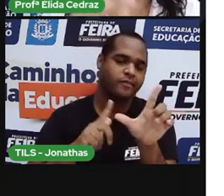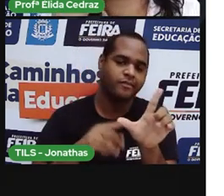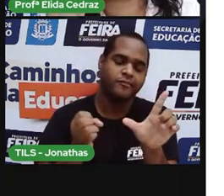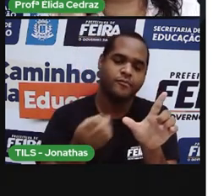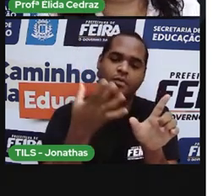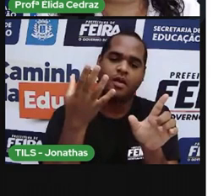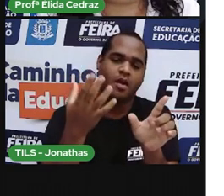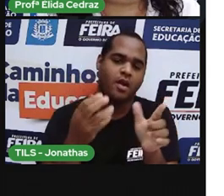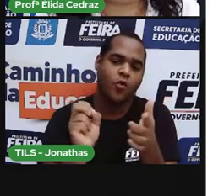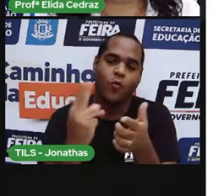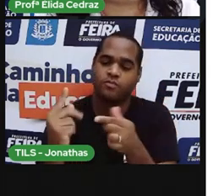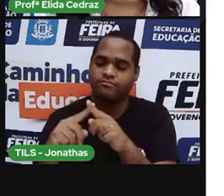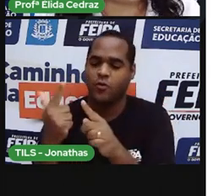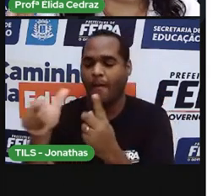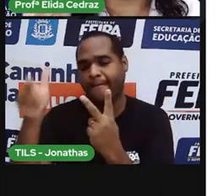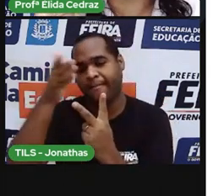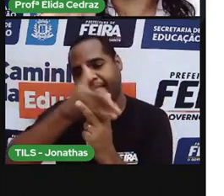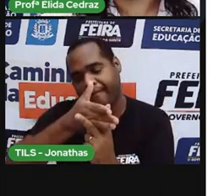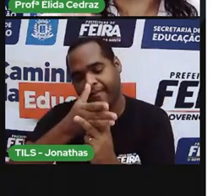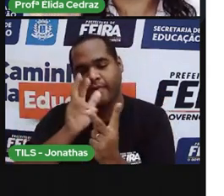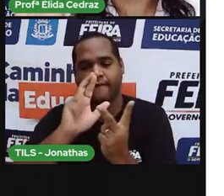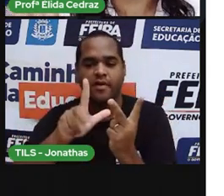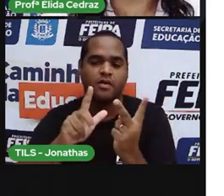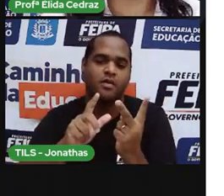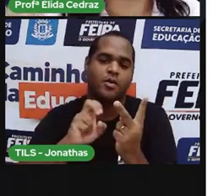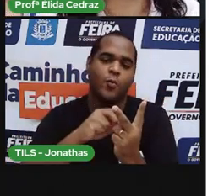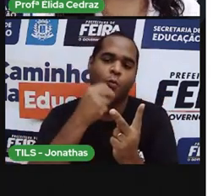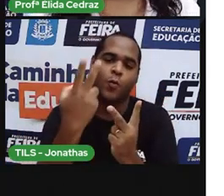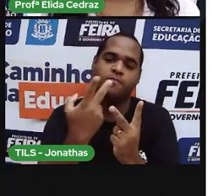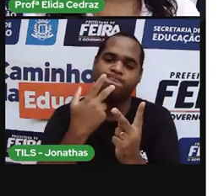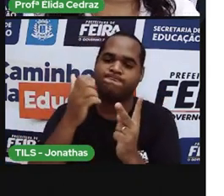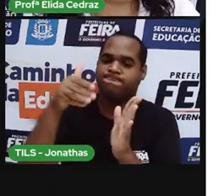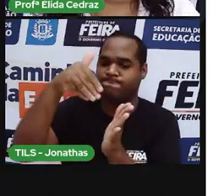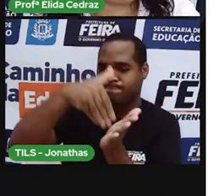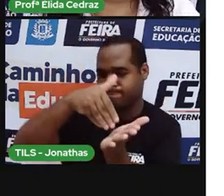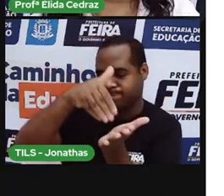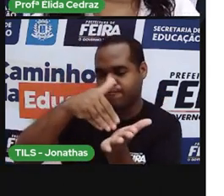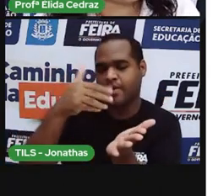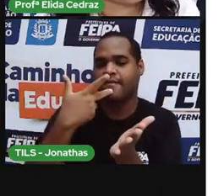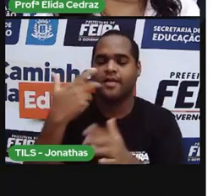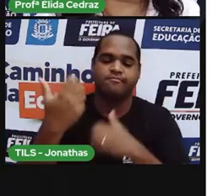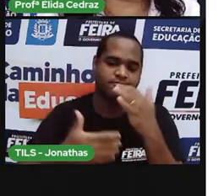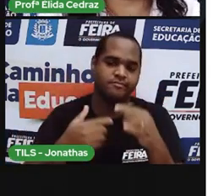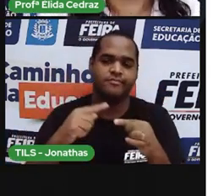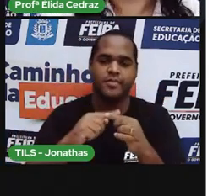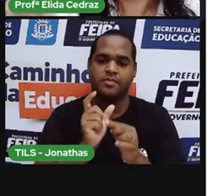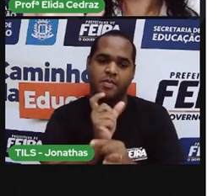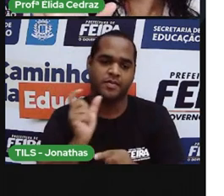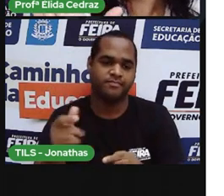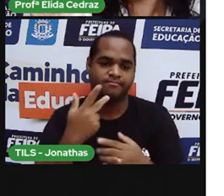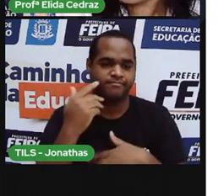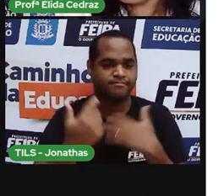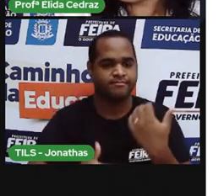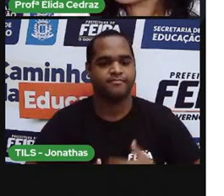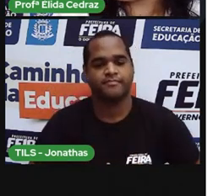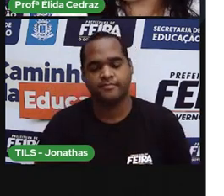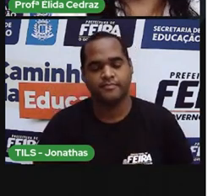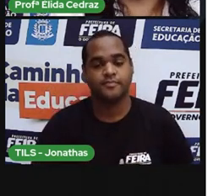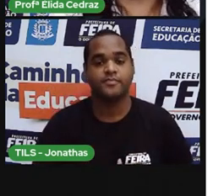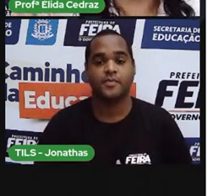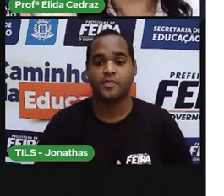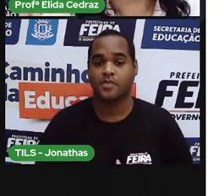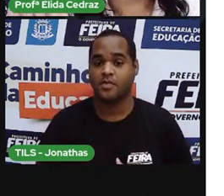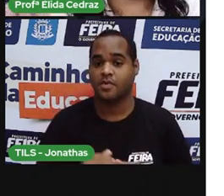ou a letrinha no meio das palavras, ou a letrinha no final das palavras. A